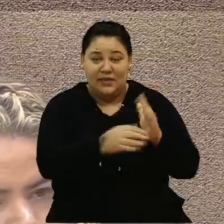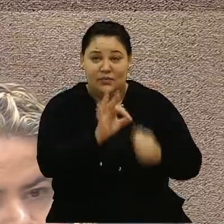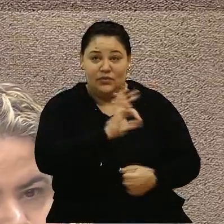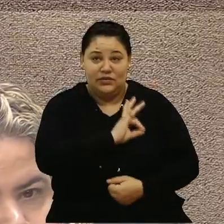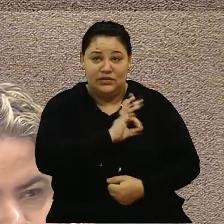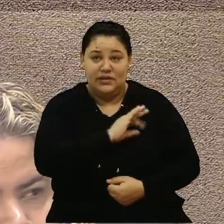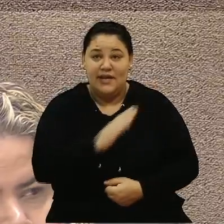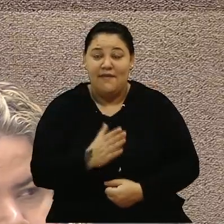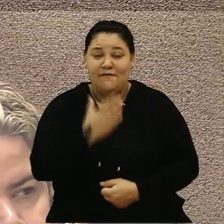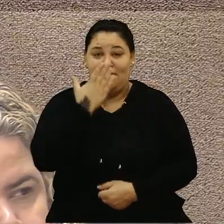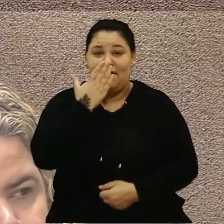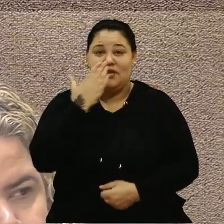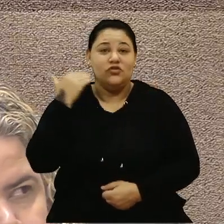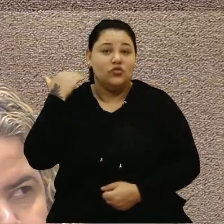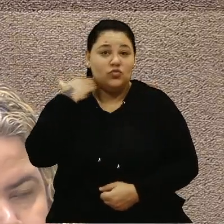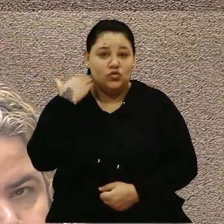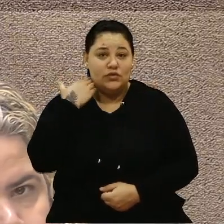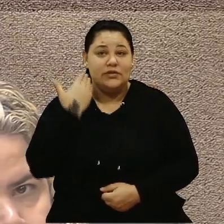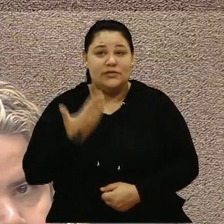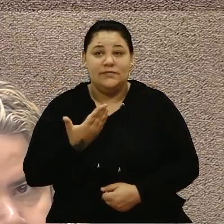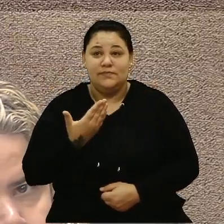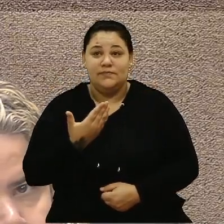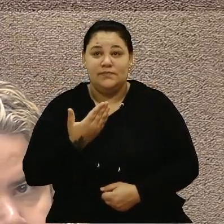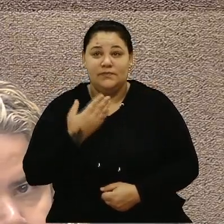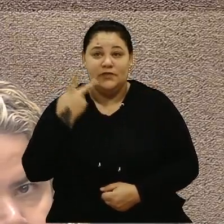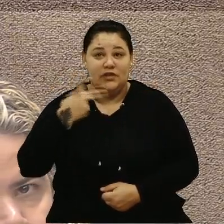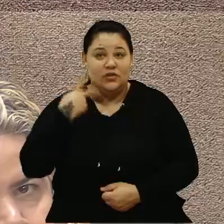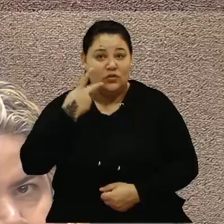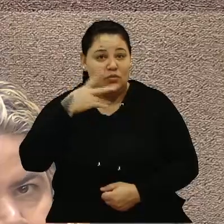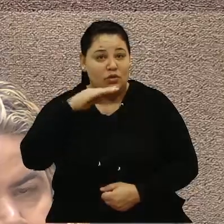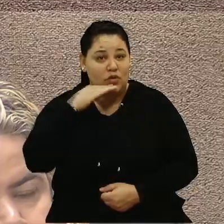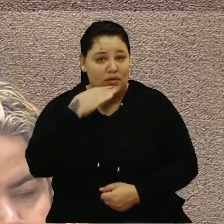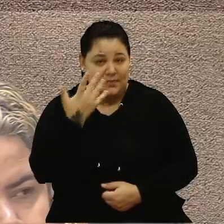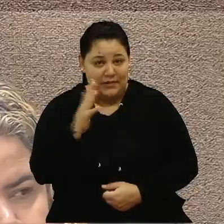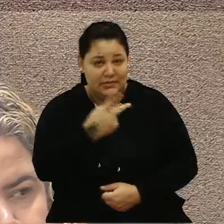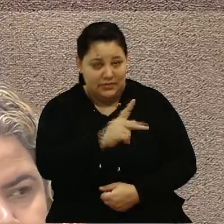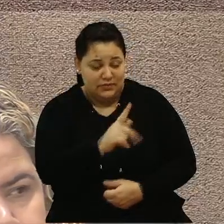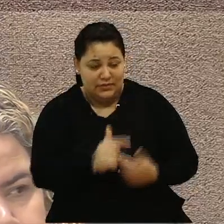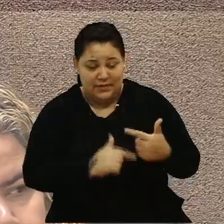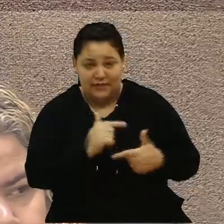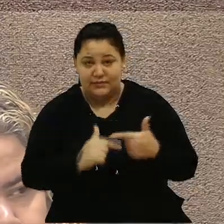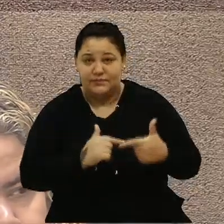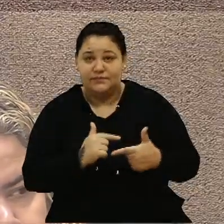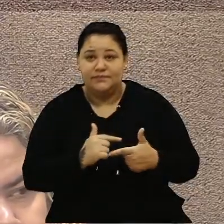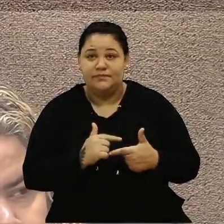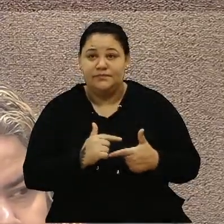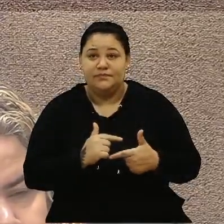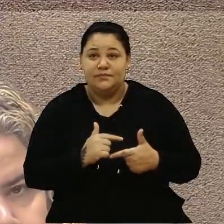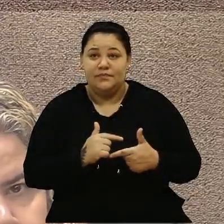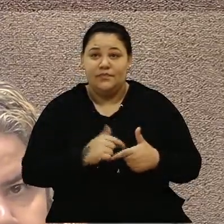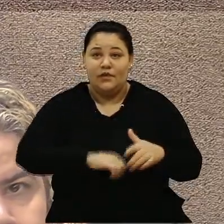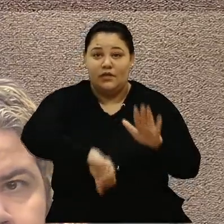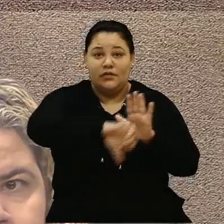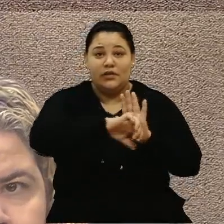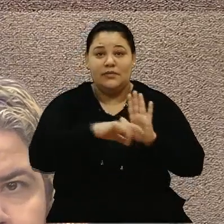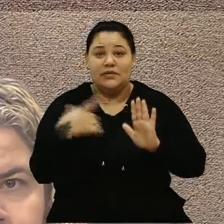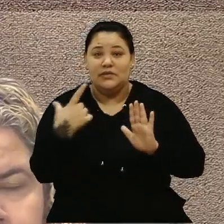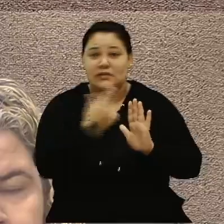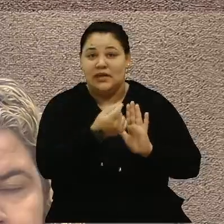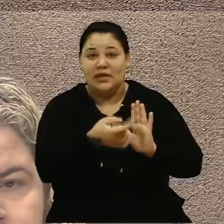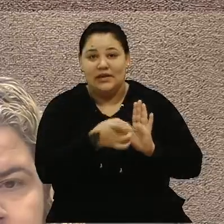vereador Bortola, parabéns pelo seu trabalho, levar na frente do delegado e o bandido sair antes que o policial.